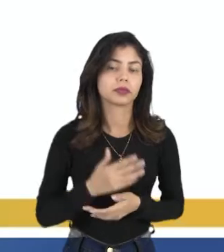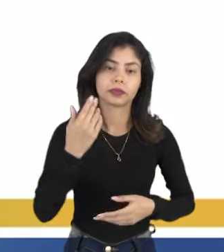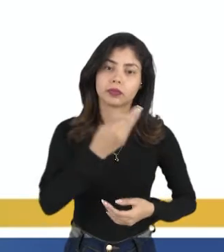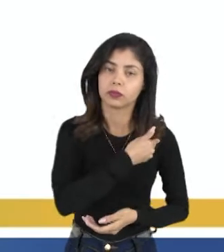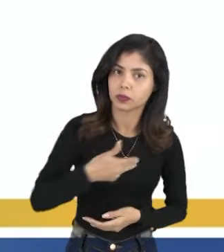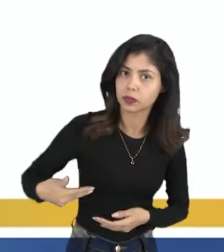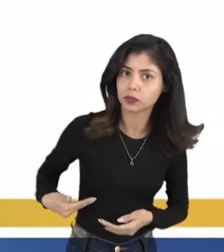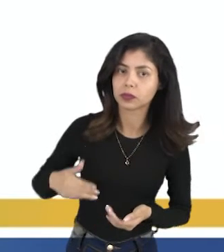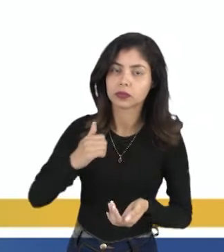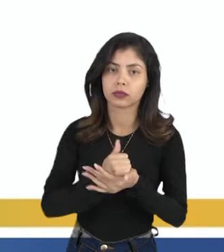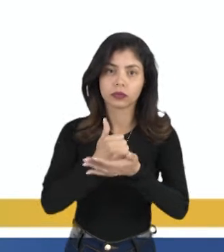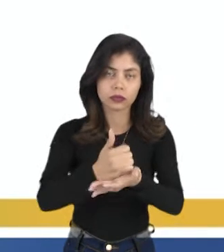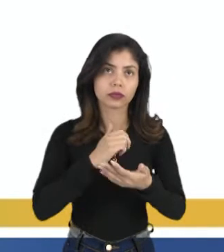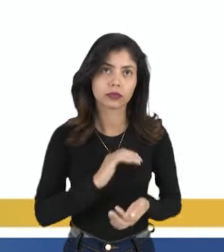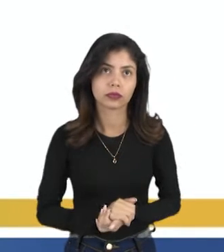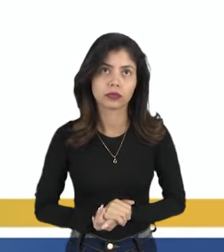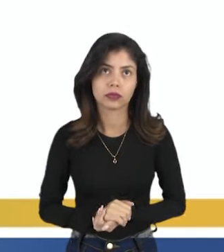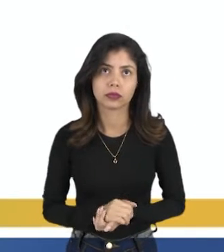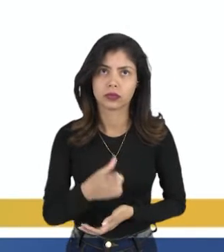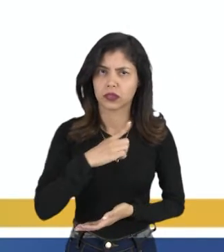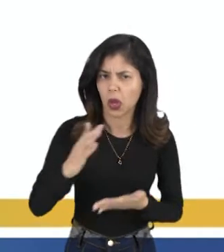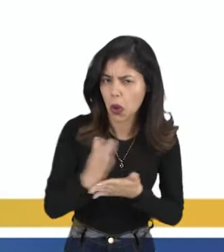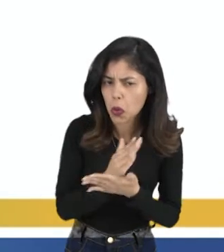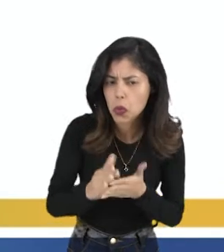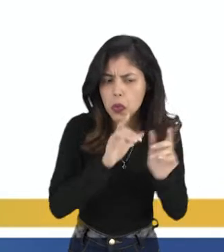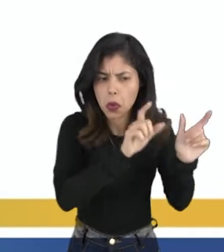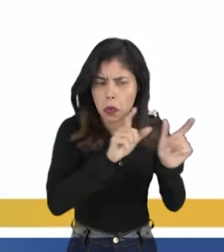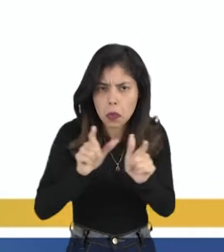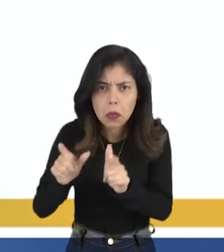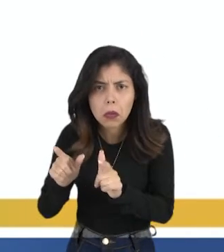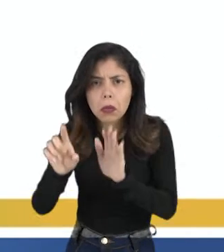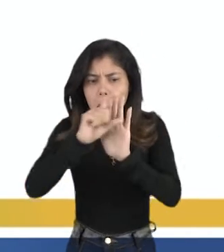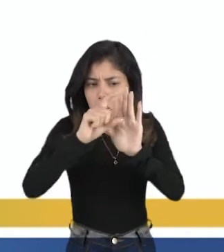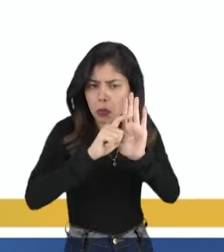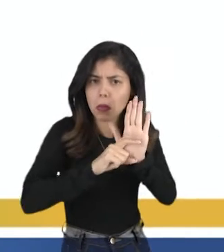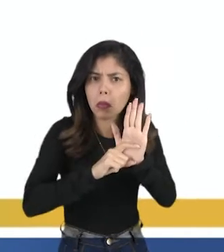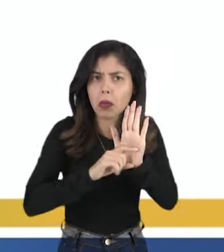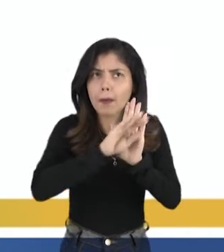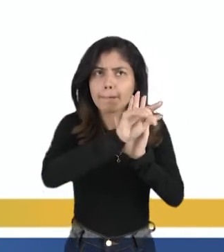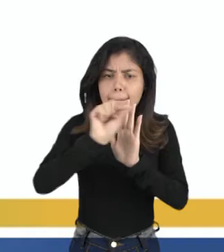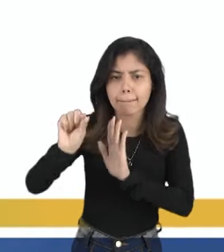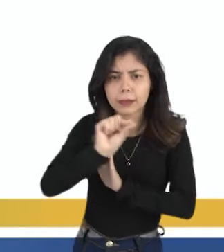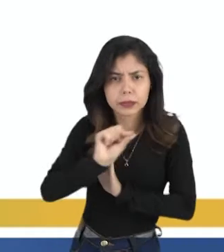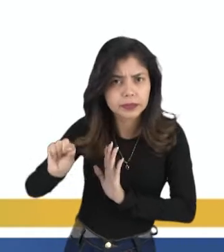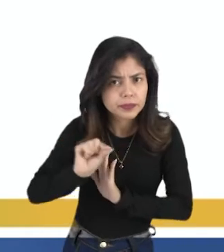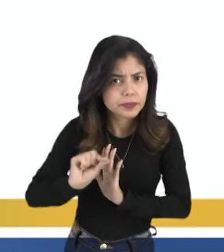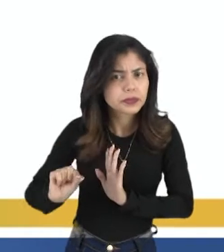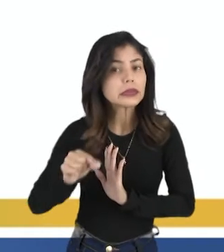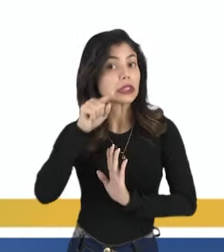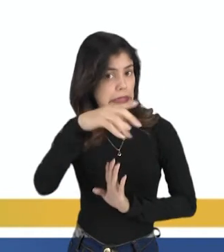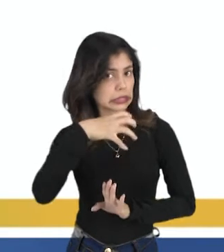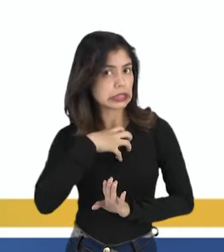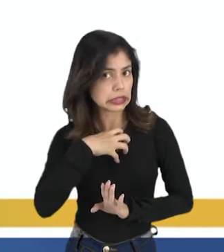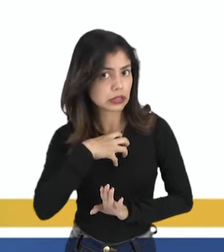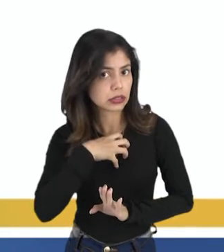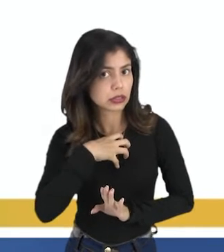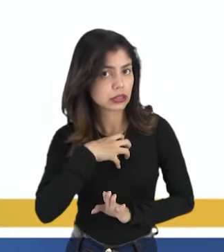públicas afirmativas. Tem alguma parte que vocês possam grifar nesse